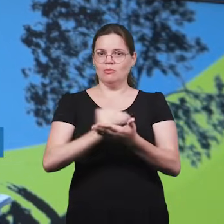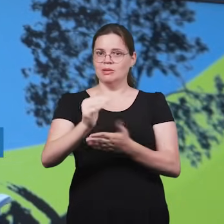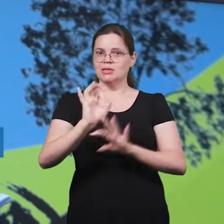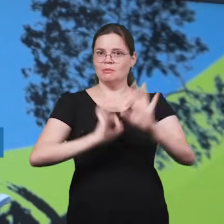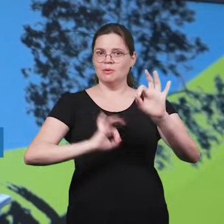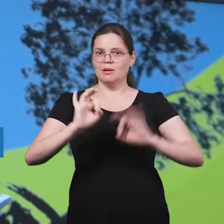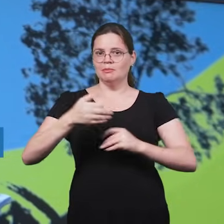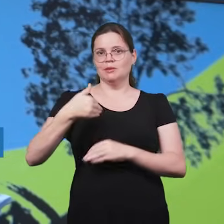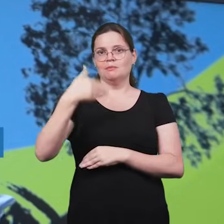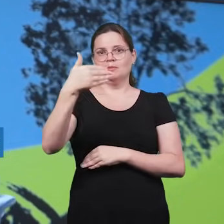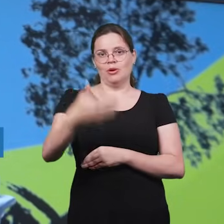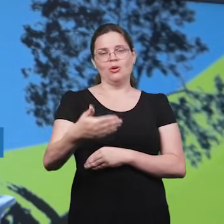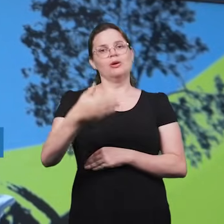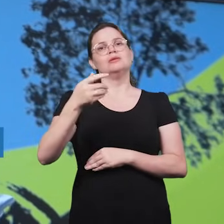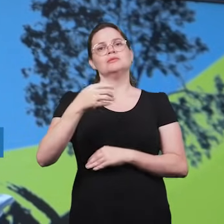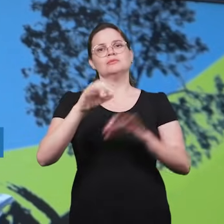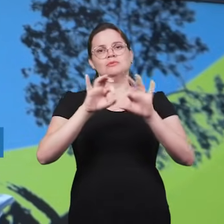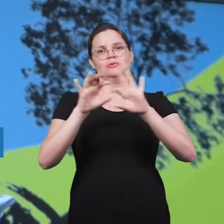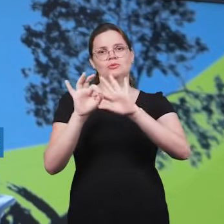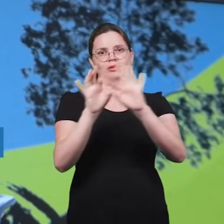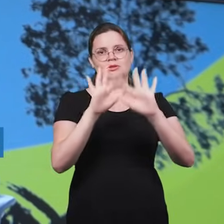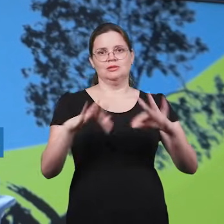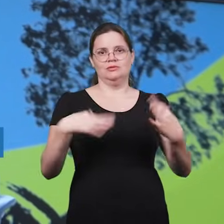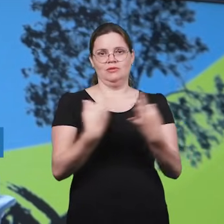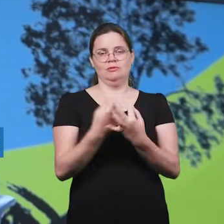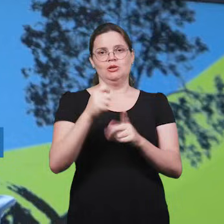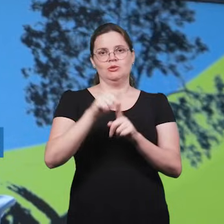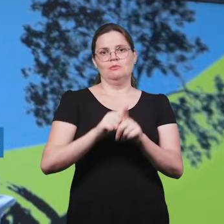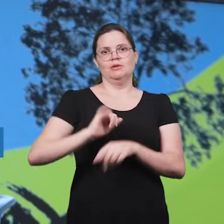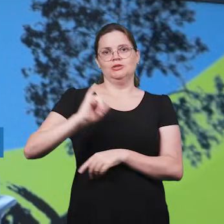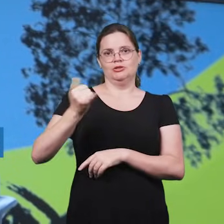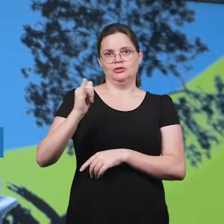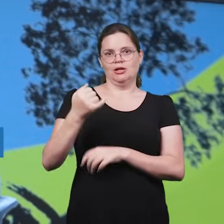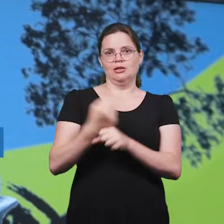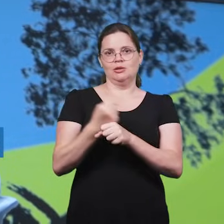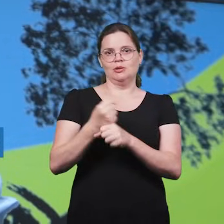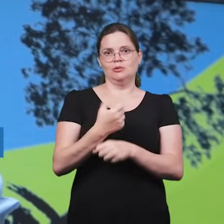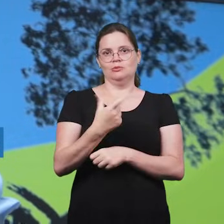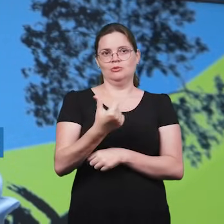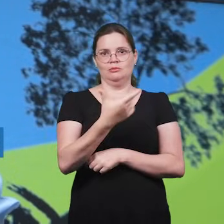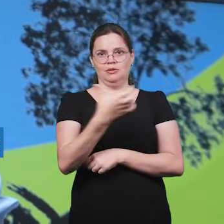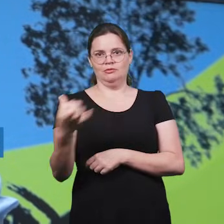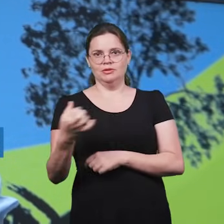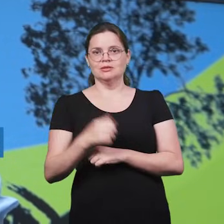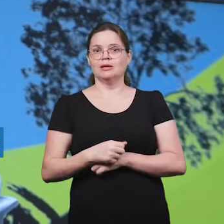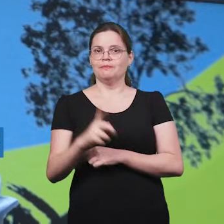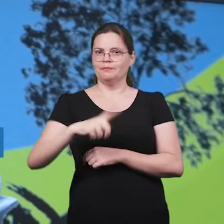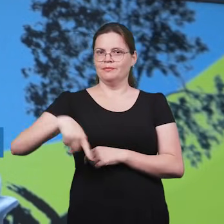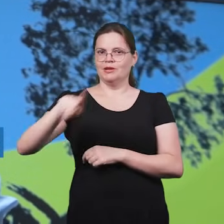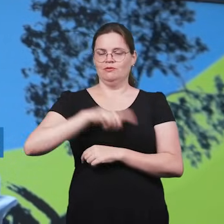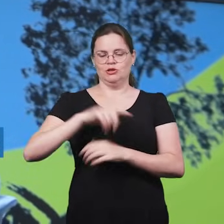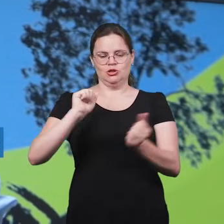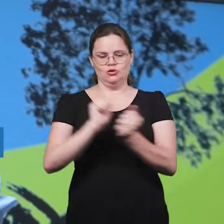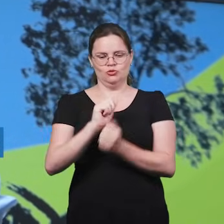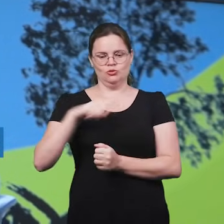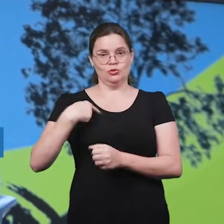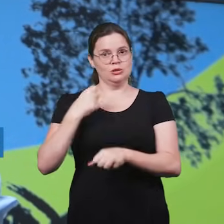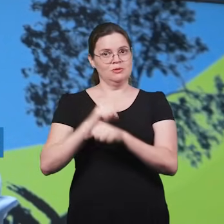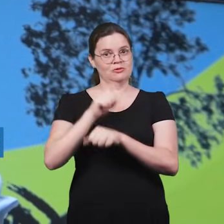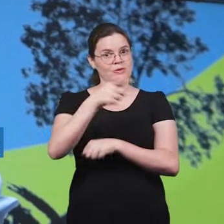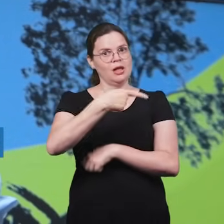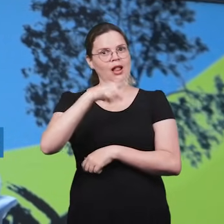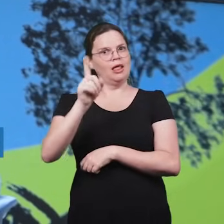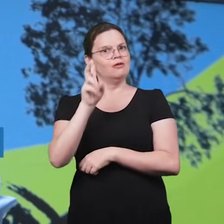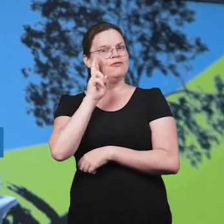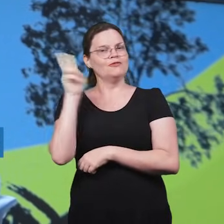agora de janeiro de 2026. E você vai estar conosco, nós esperamos você na Feira de Ciências, no stand de